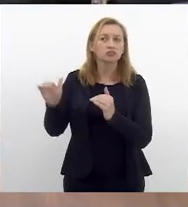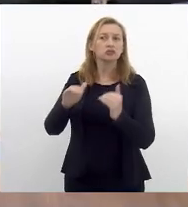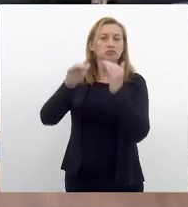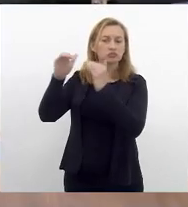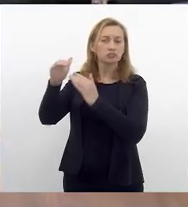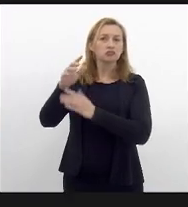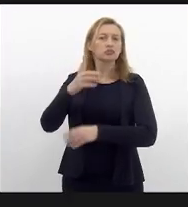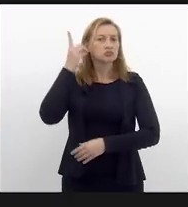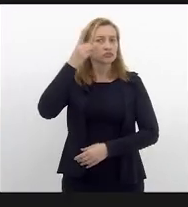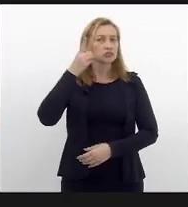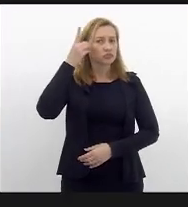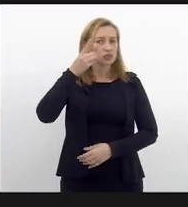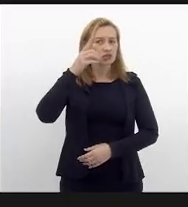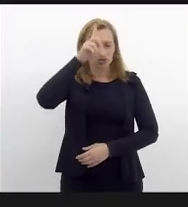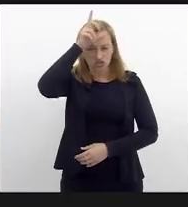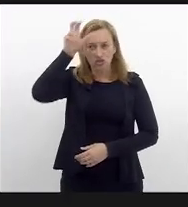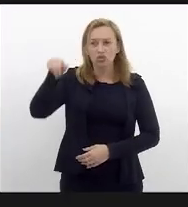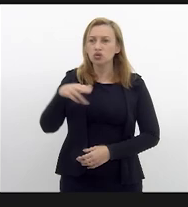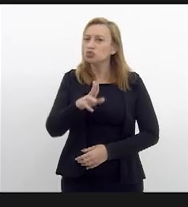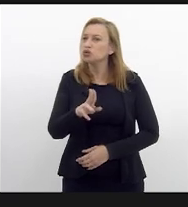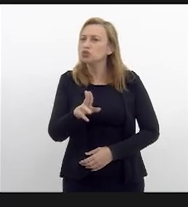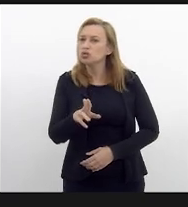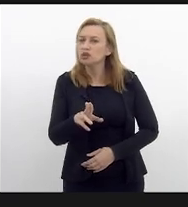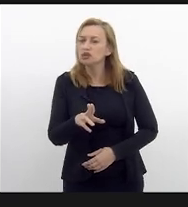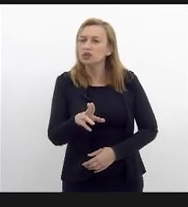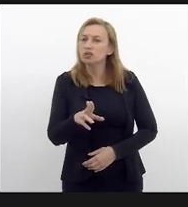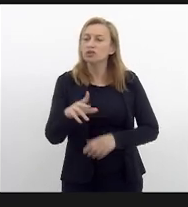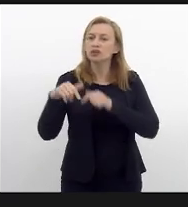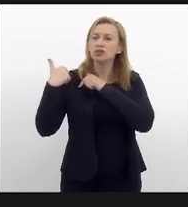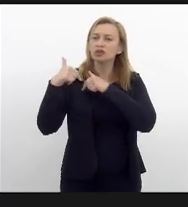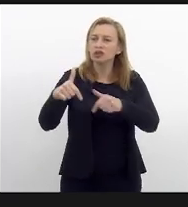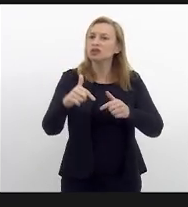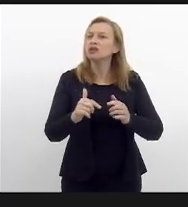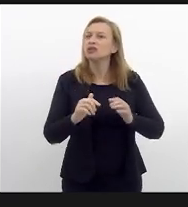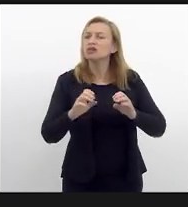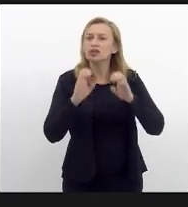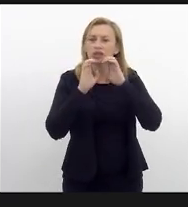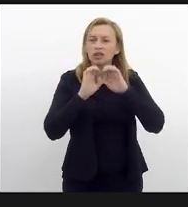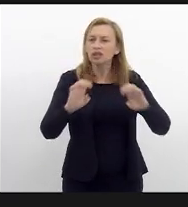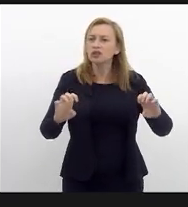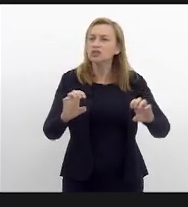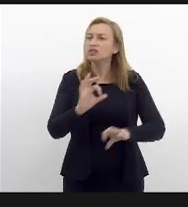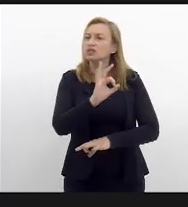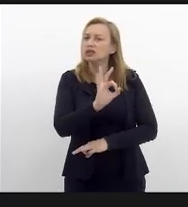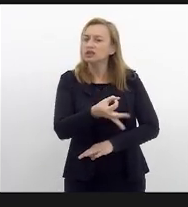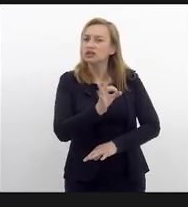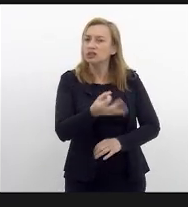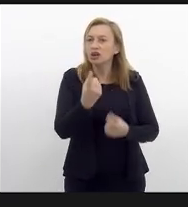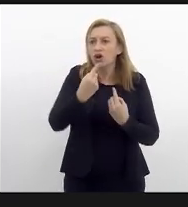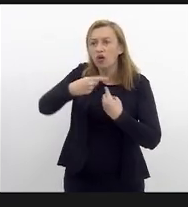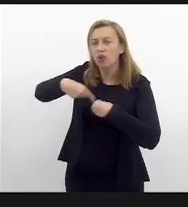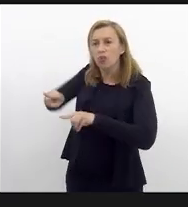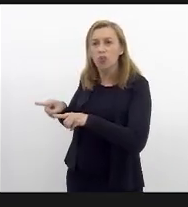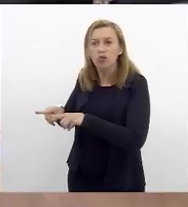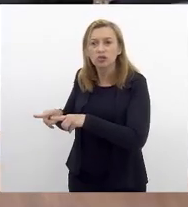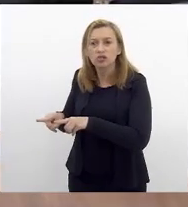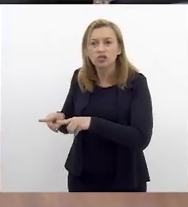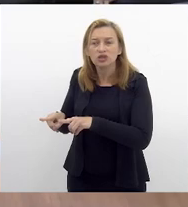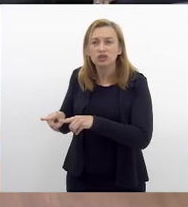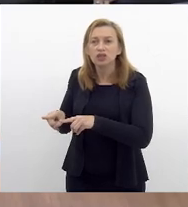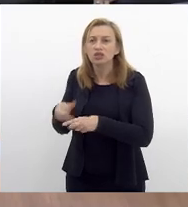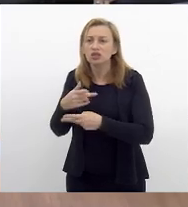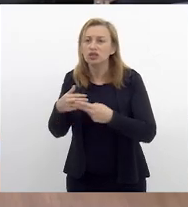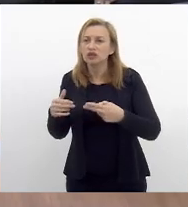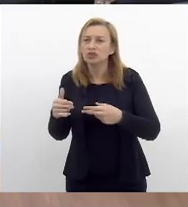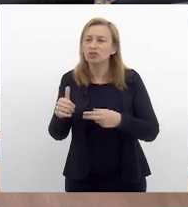Honrada deputada Tia Ju, conservadora, cristã, provavelmente contra as pautas feministas, porque